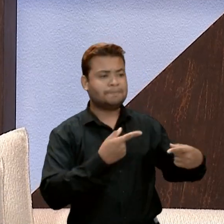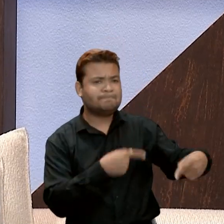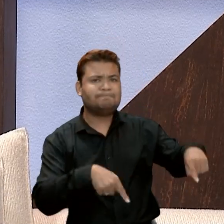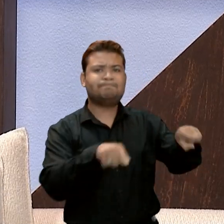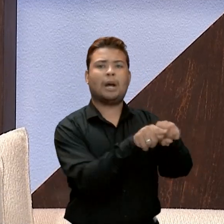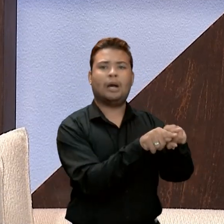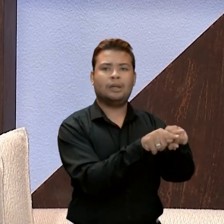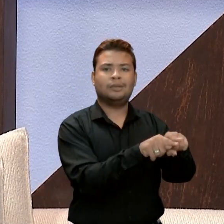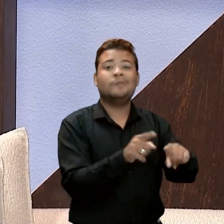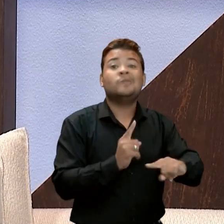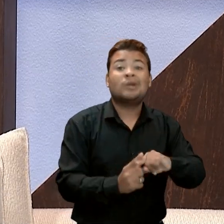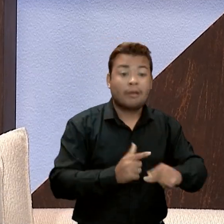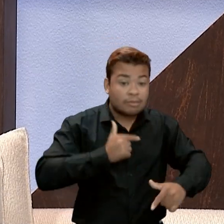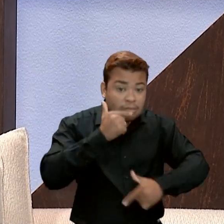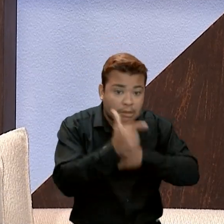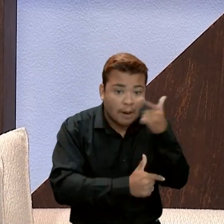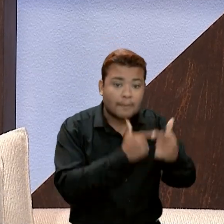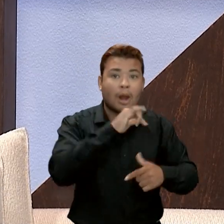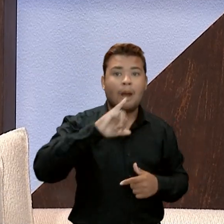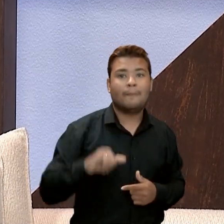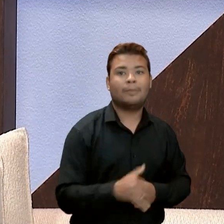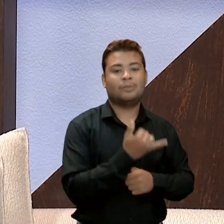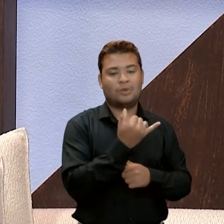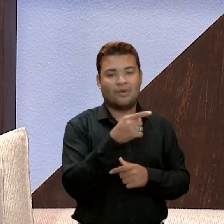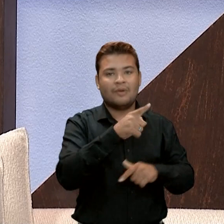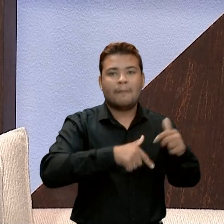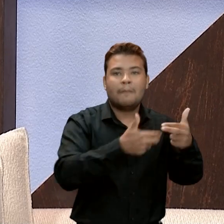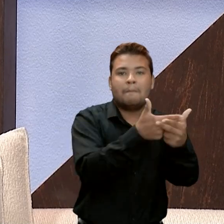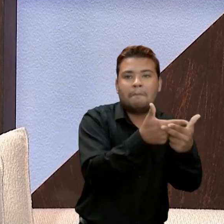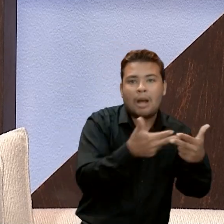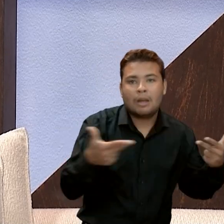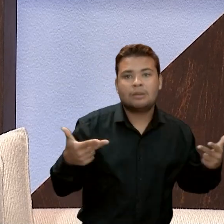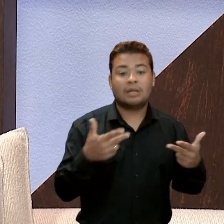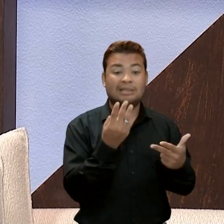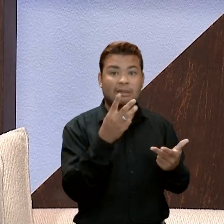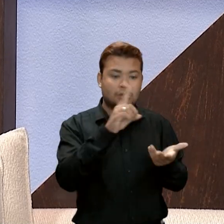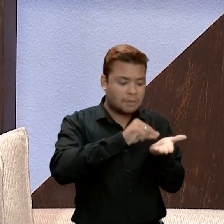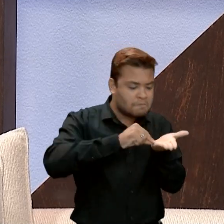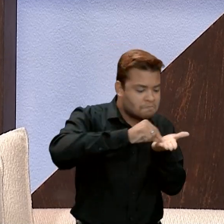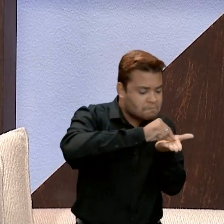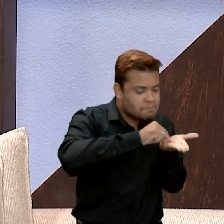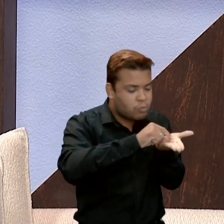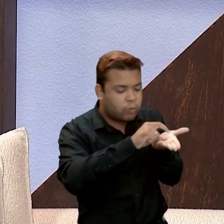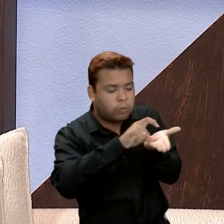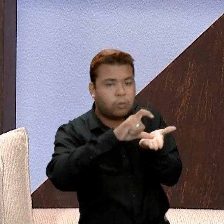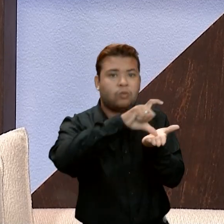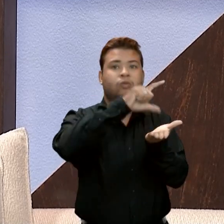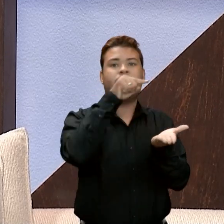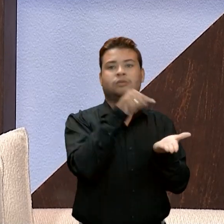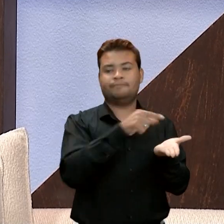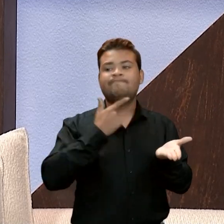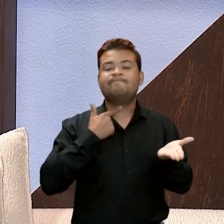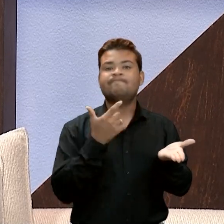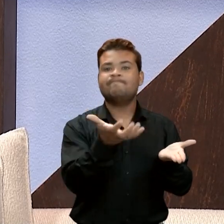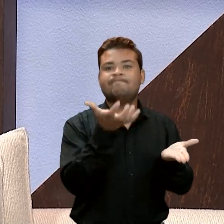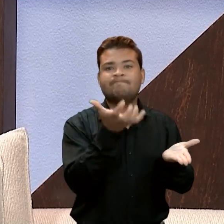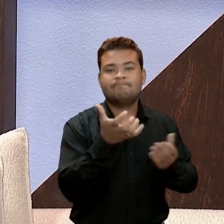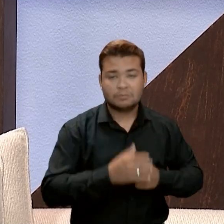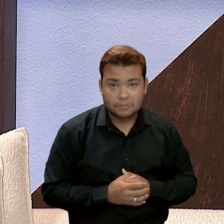esses trabalhos na tecnologia dos materiais e na parte de impressão 3D, o que é muito importante para nós.